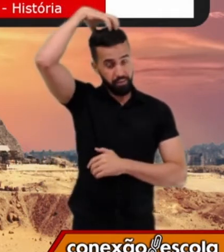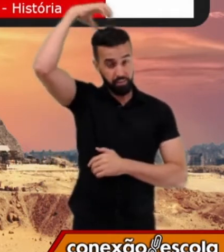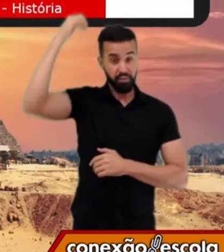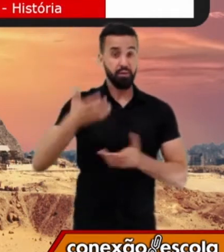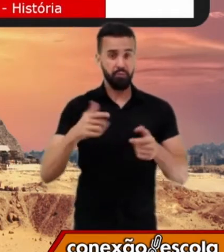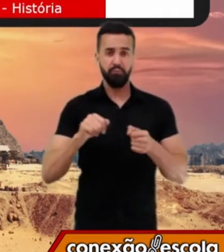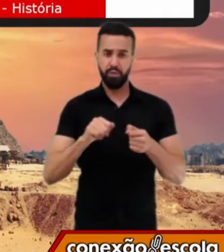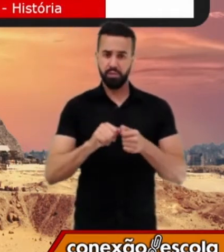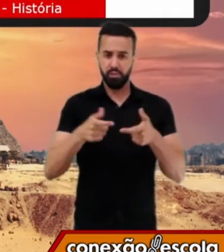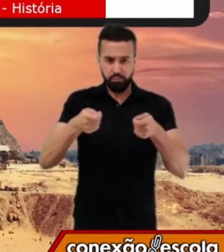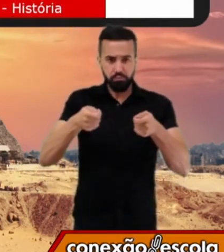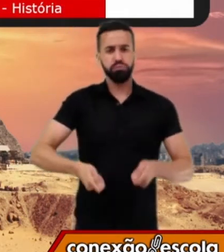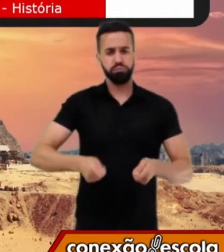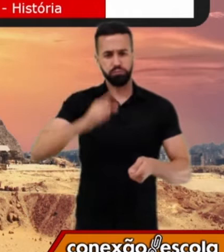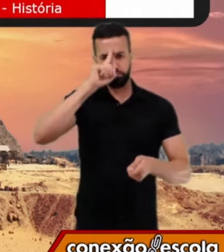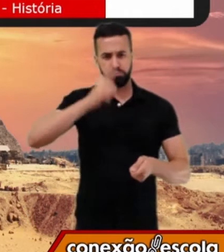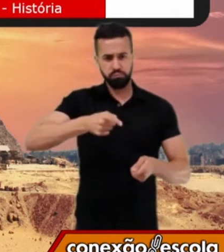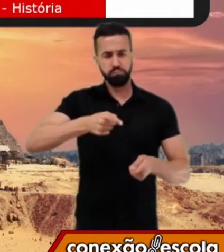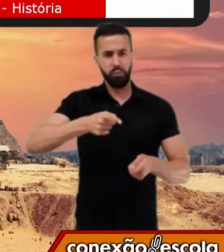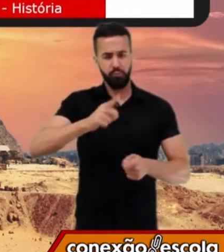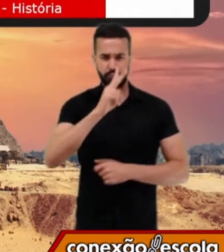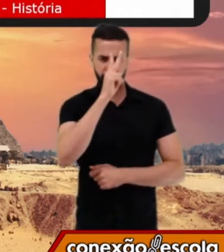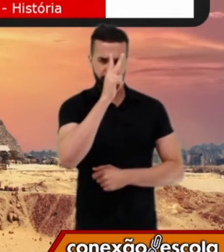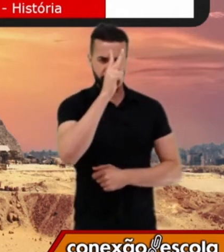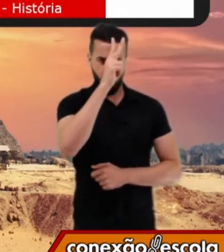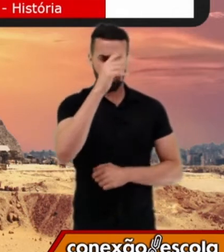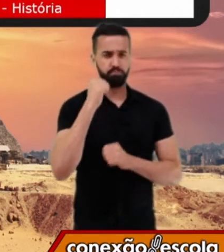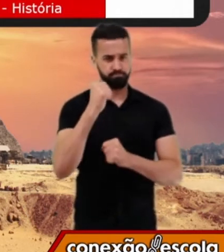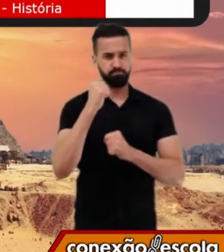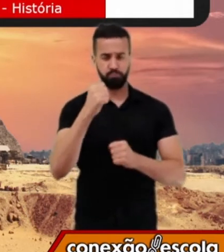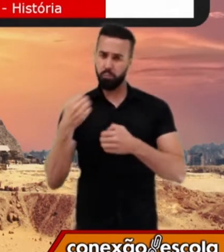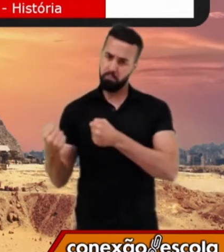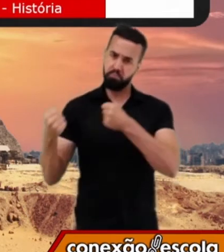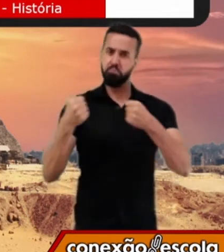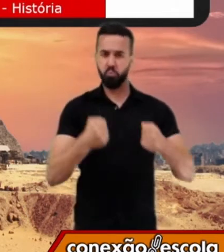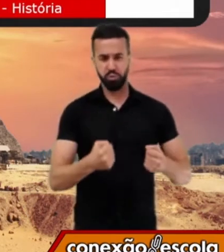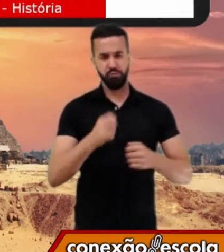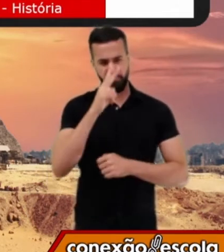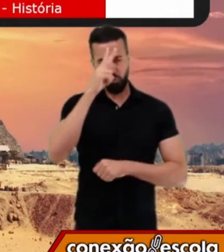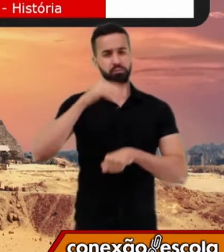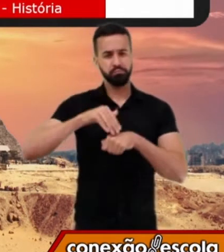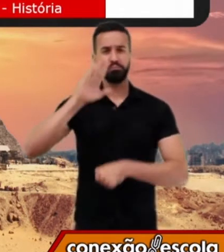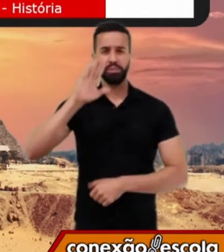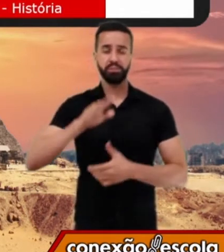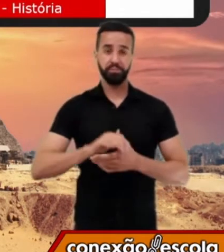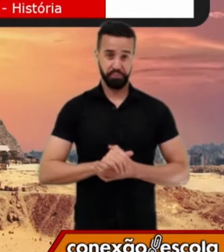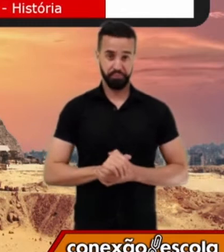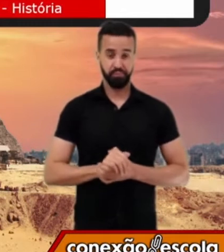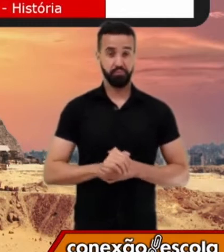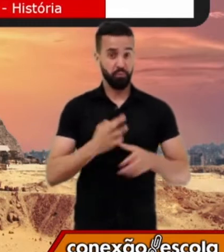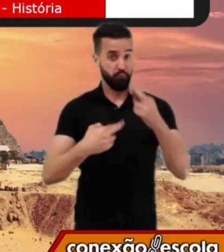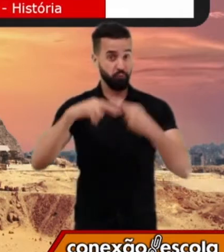com que esse absolutismo se torne cada vez mais evidente e eles tenham cada vez mais poder. Então, a Revolução Inglesa é um